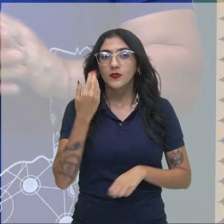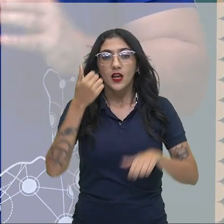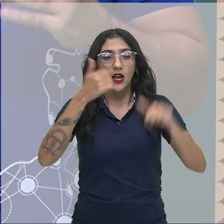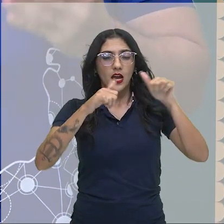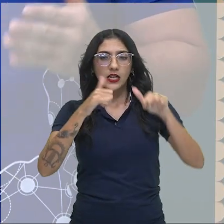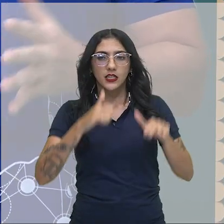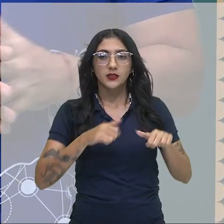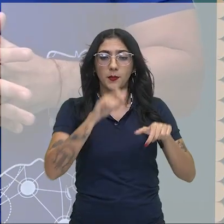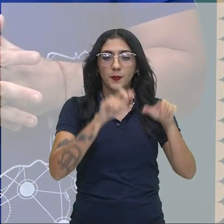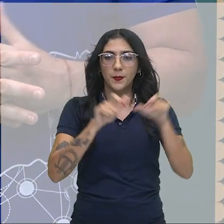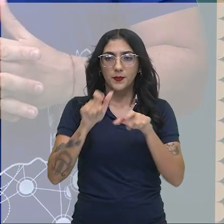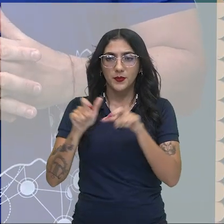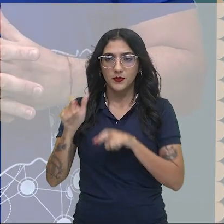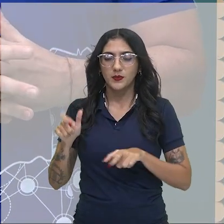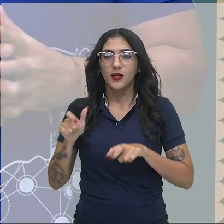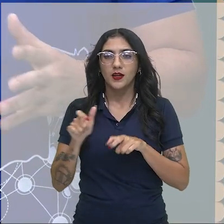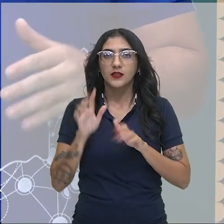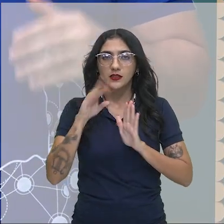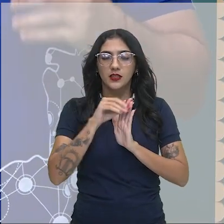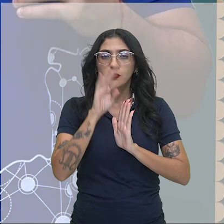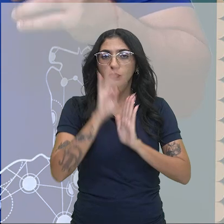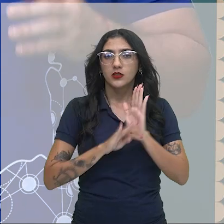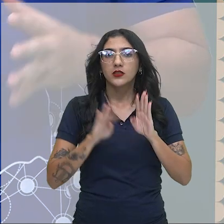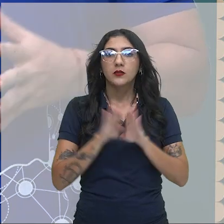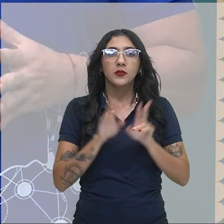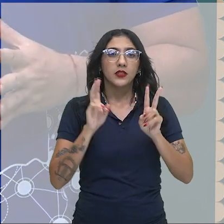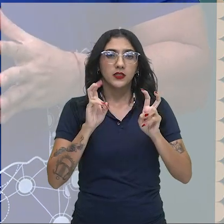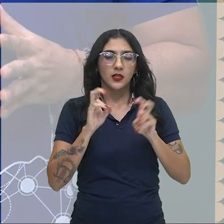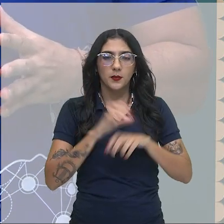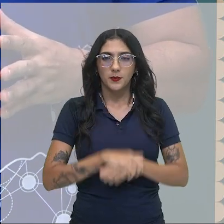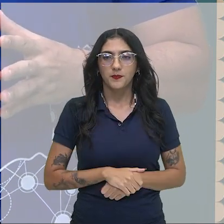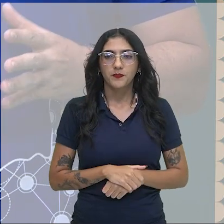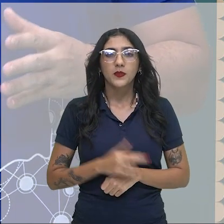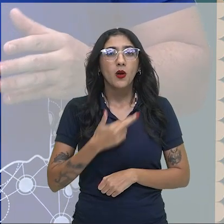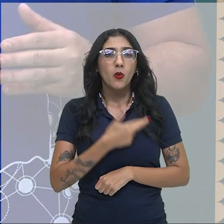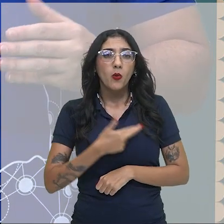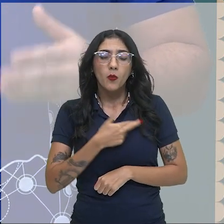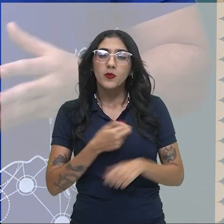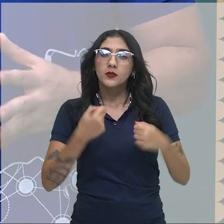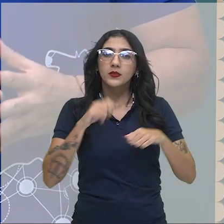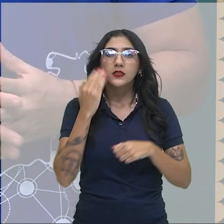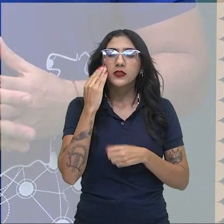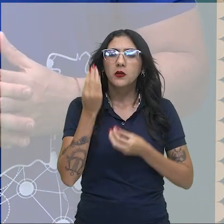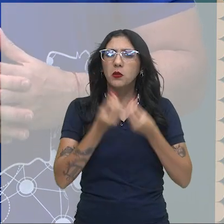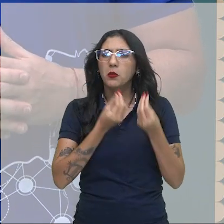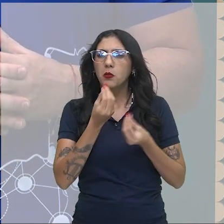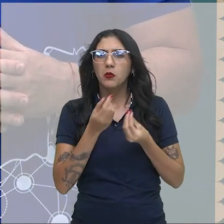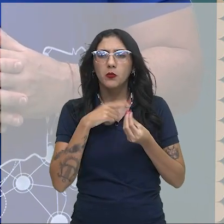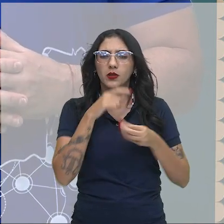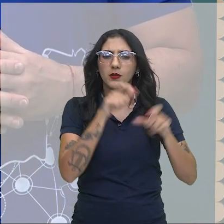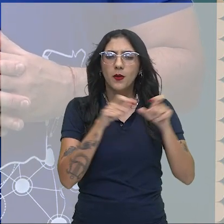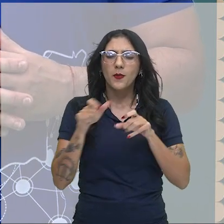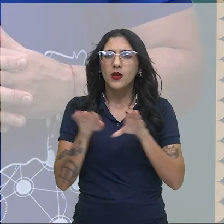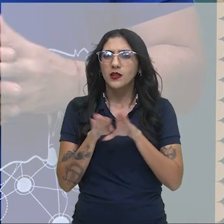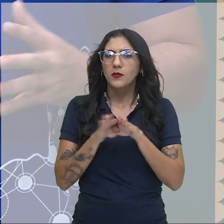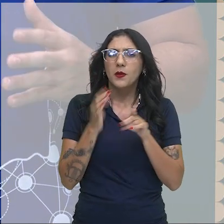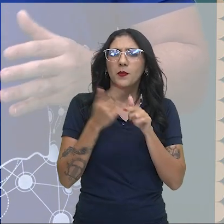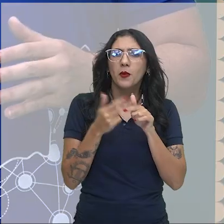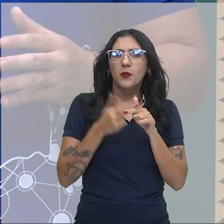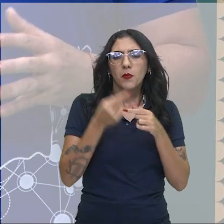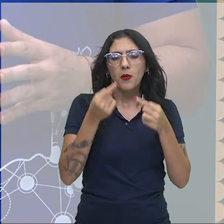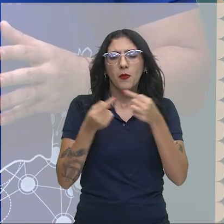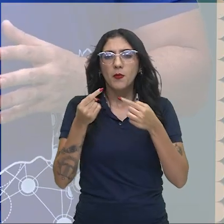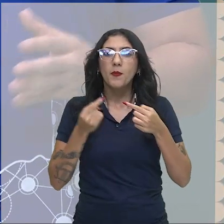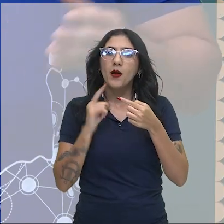de personagens e temas. Em romances, entender a construção dos personagens e seus conflitos